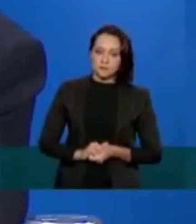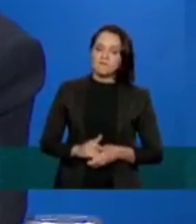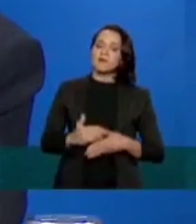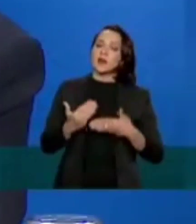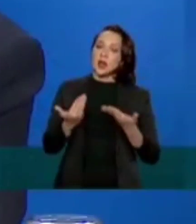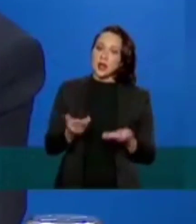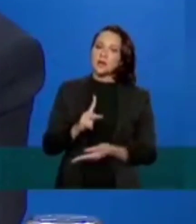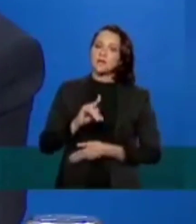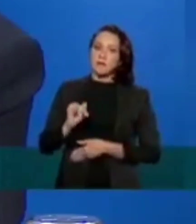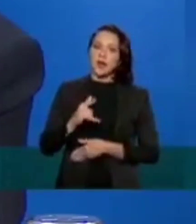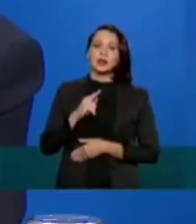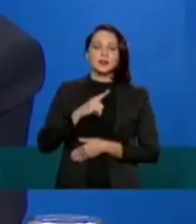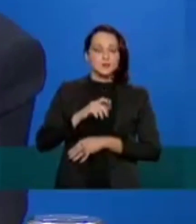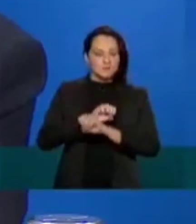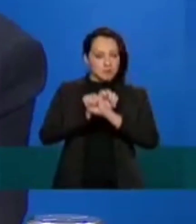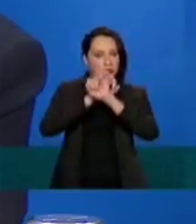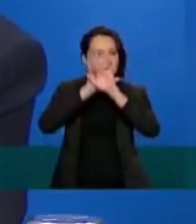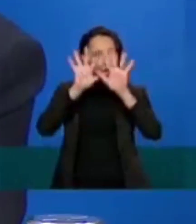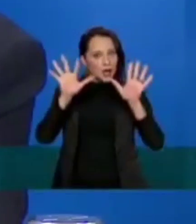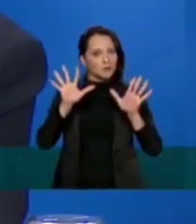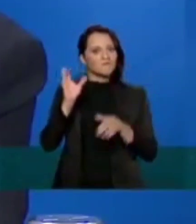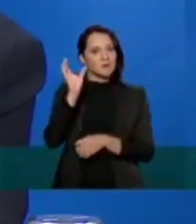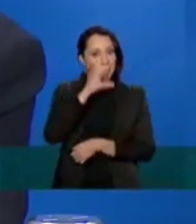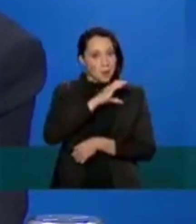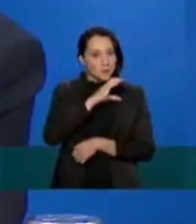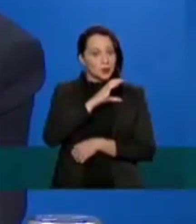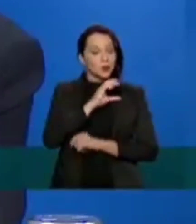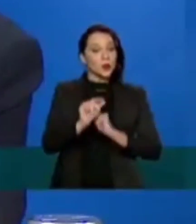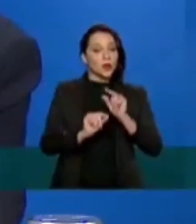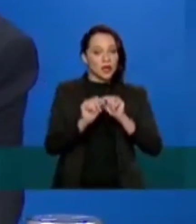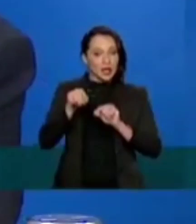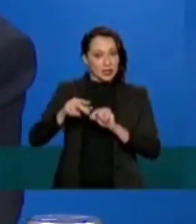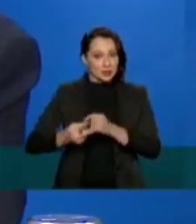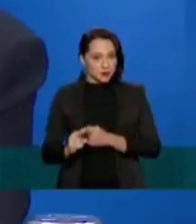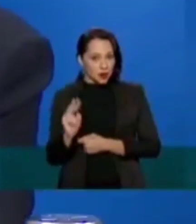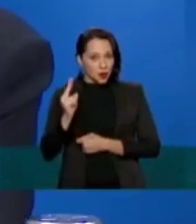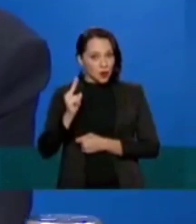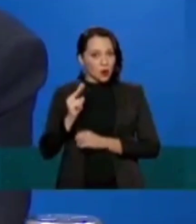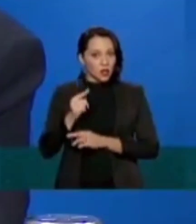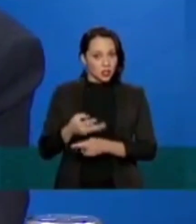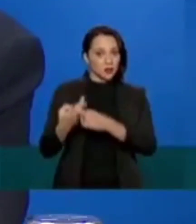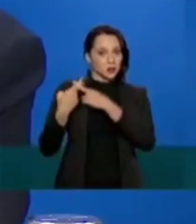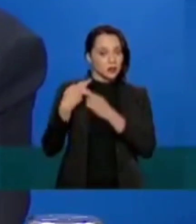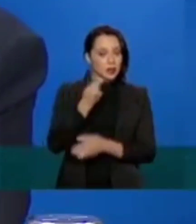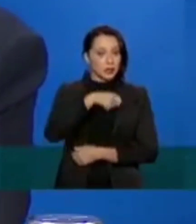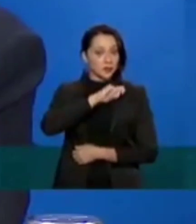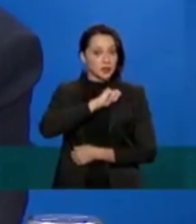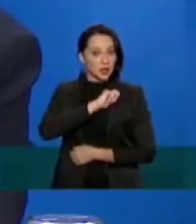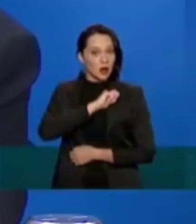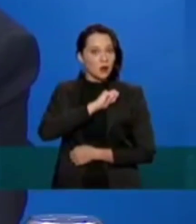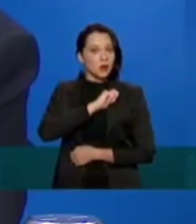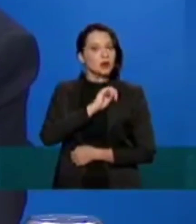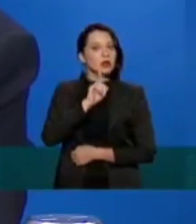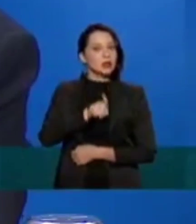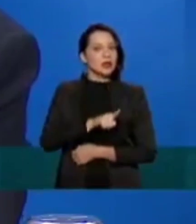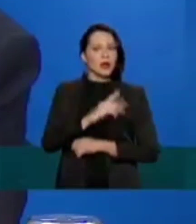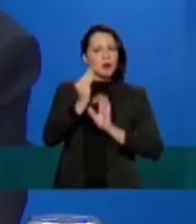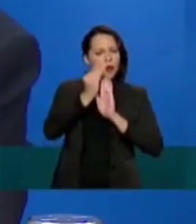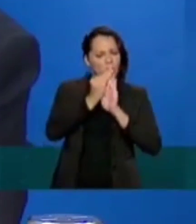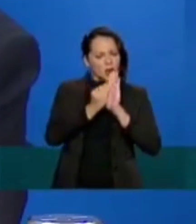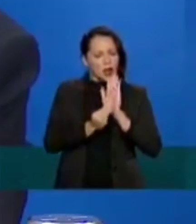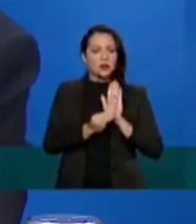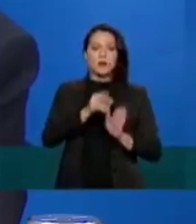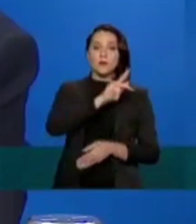vai ficar bastante claro, brevemente, que esse valor, dentro do compromisso de responsabilidade fiscal, que é inteiramente subscrito tanto